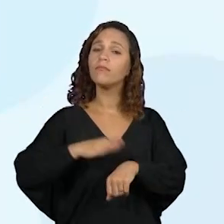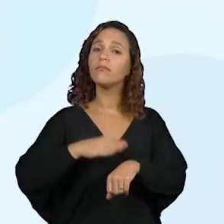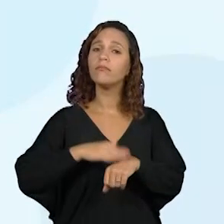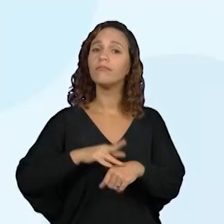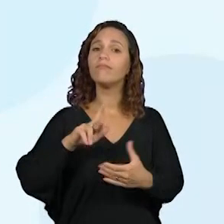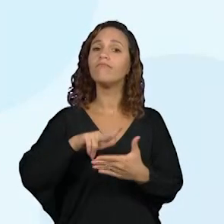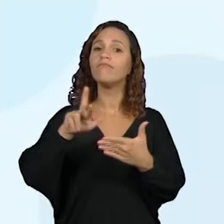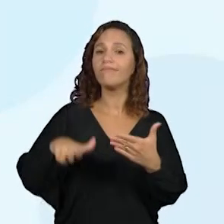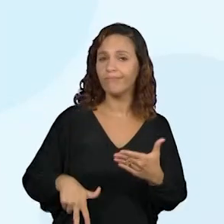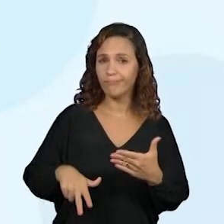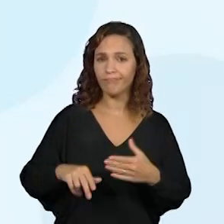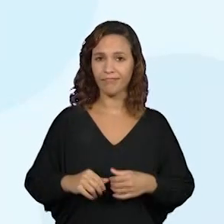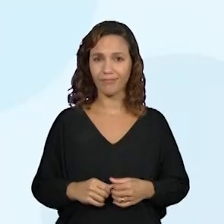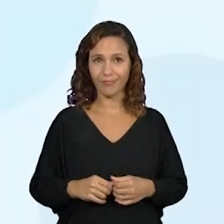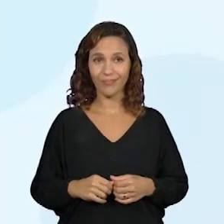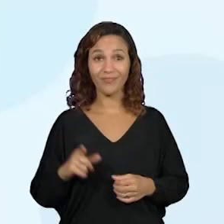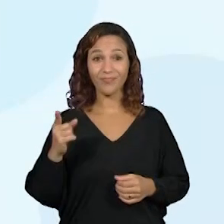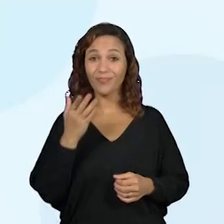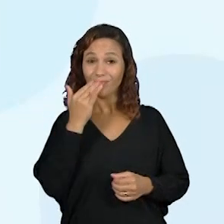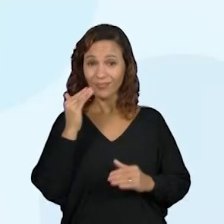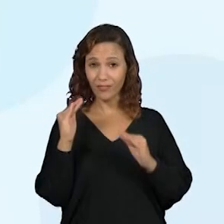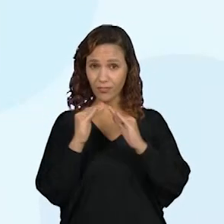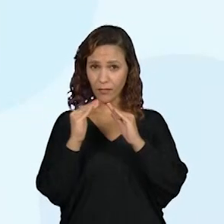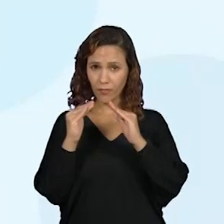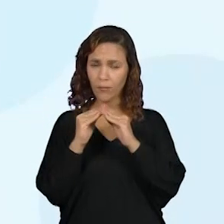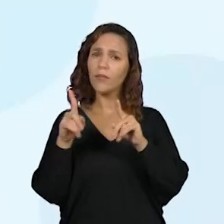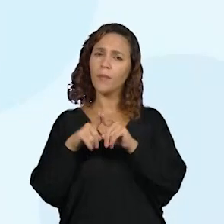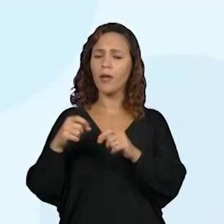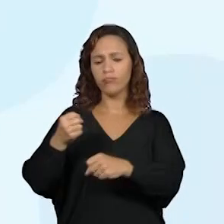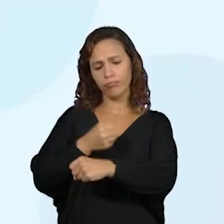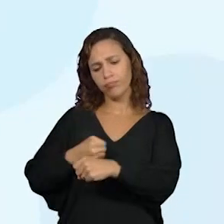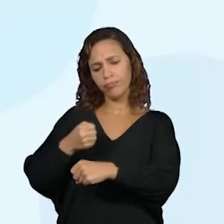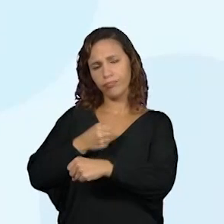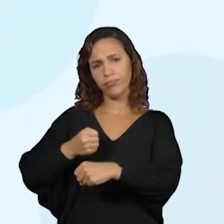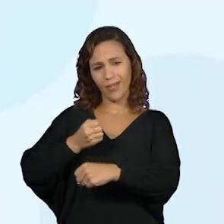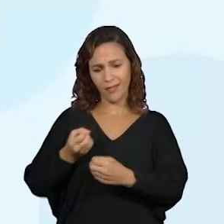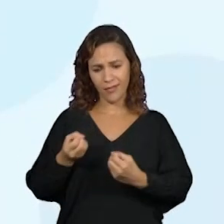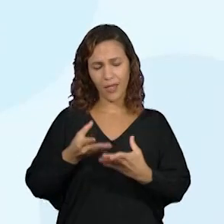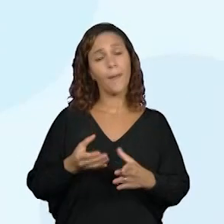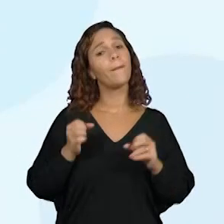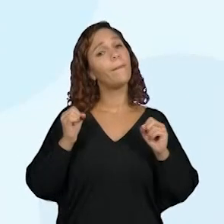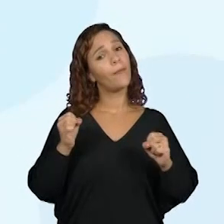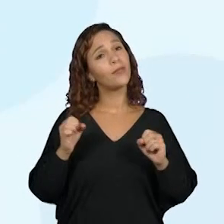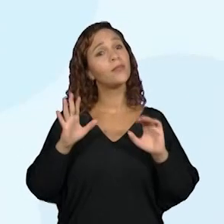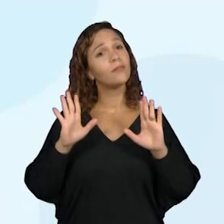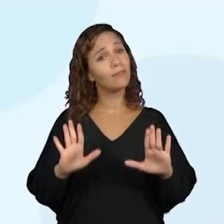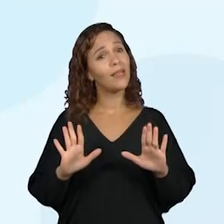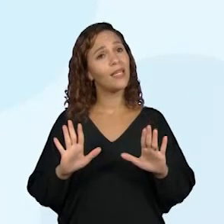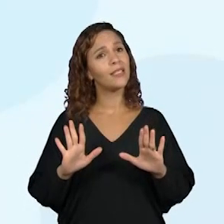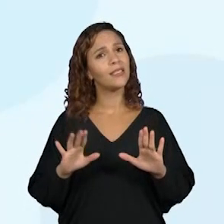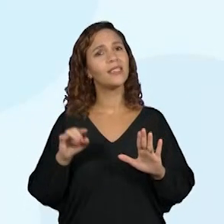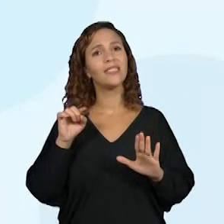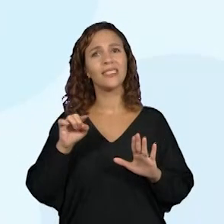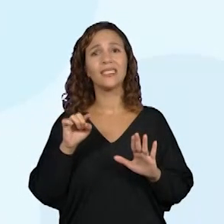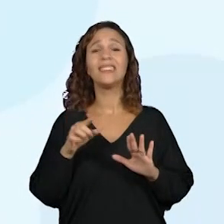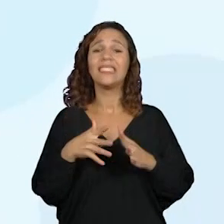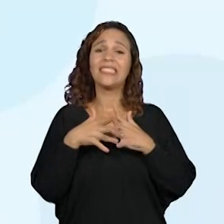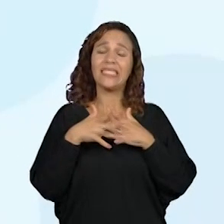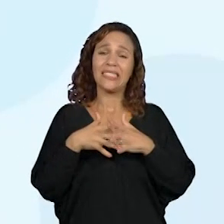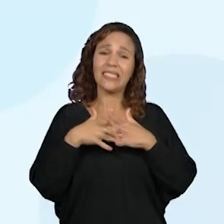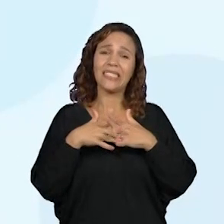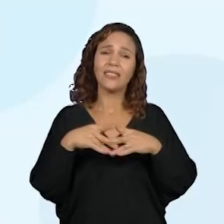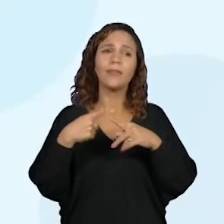animal executa a comida caseira também pode ser dada mas a complicação de a